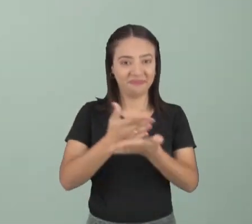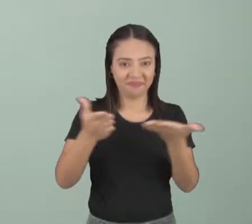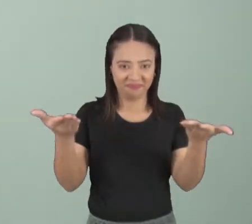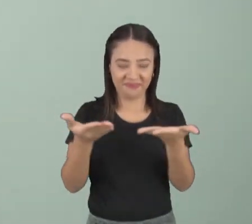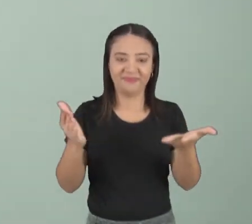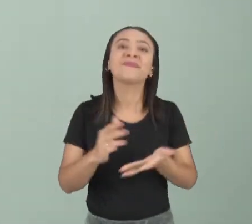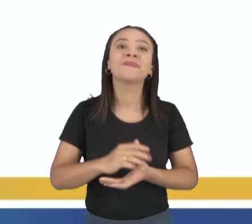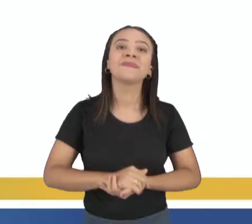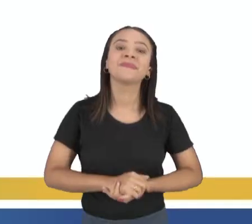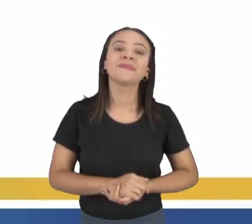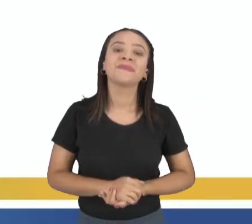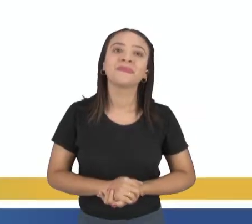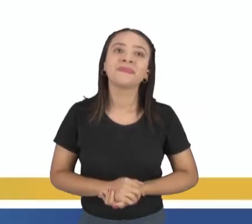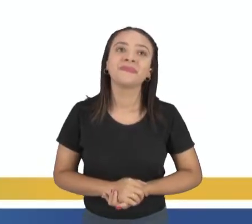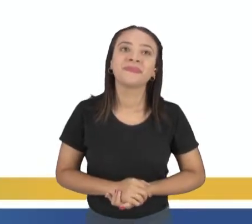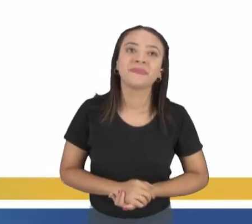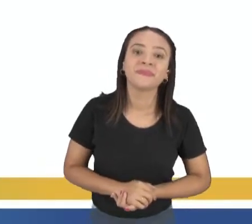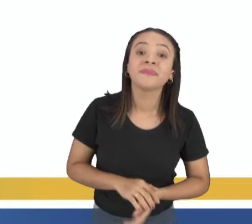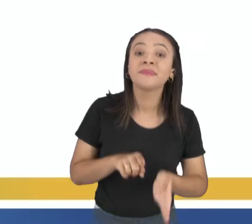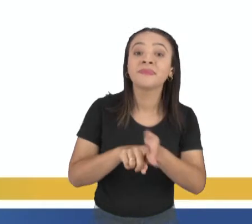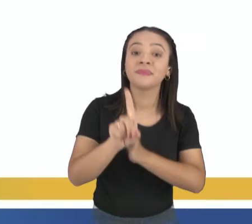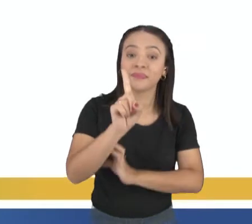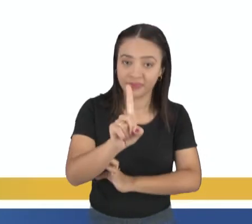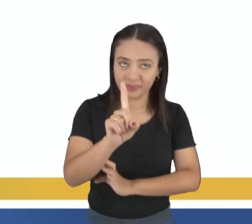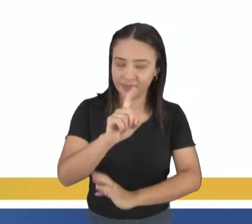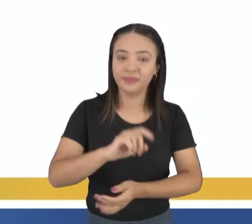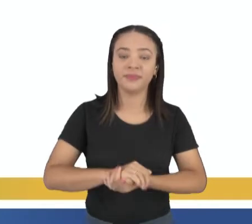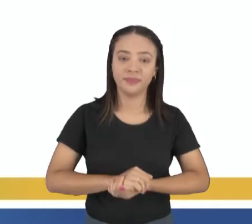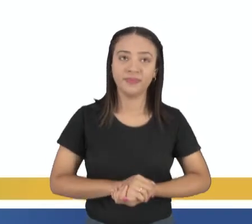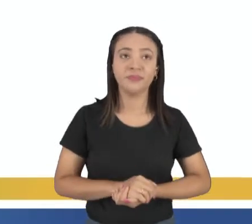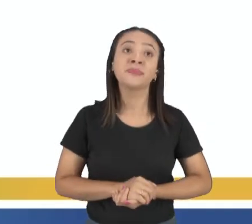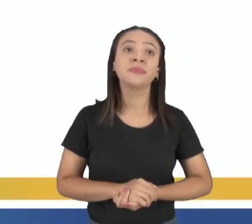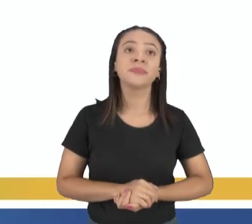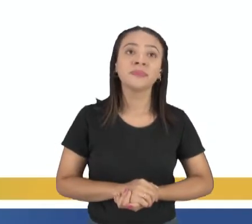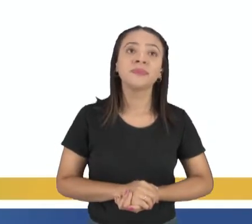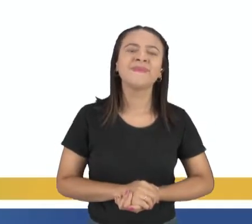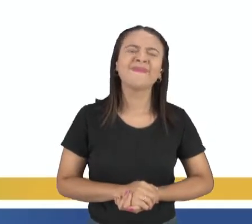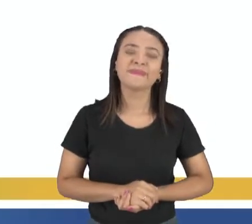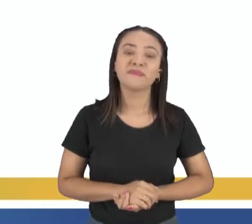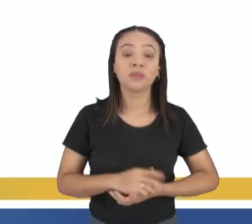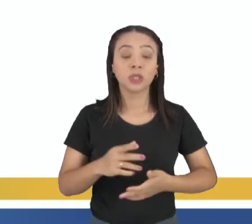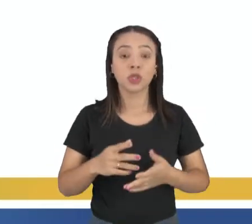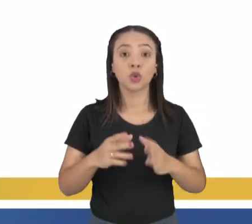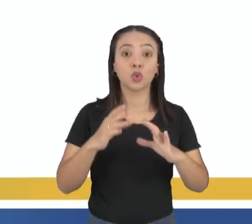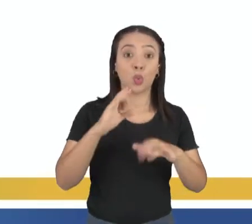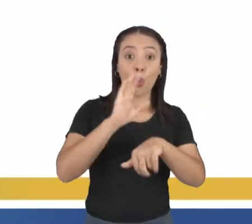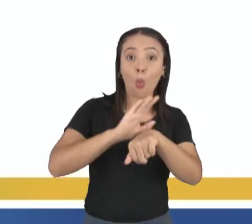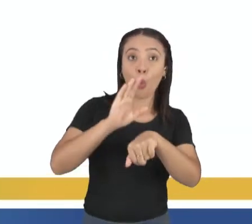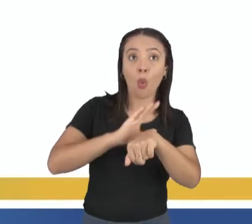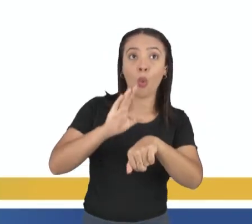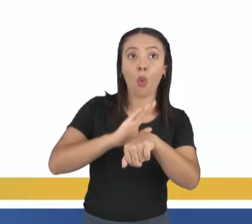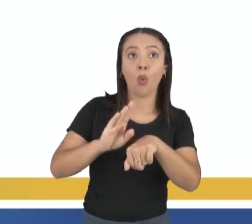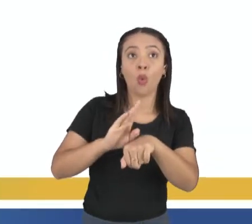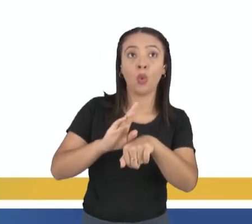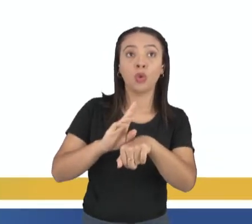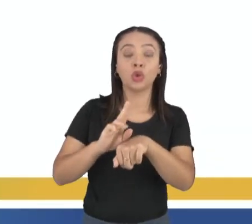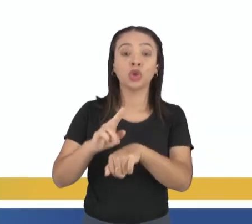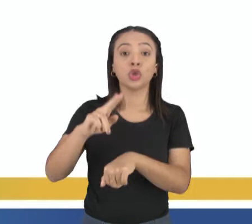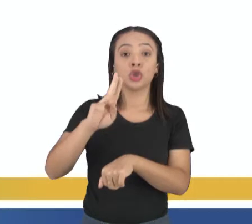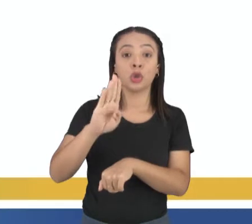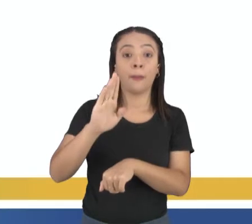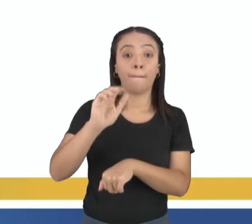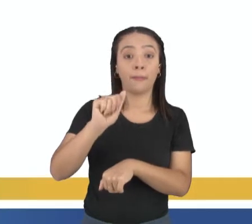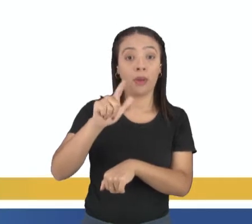iniciar nossa aula. Primeira questão é exercício 1. Em um curso de balé, participam ao